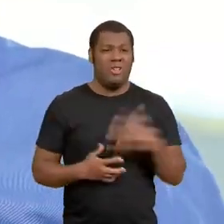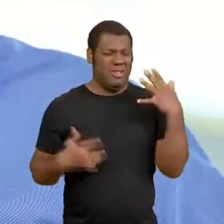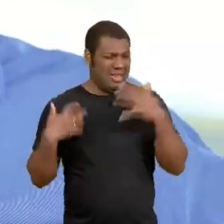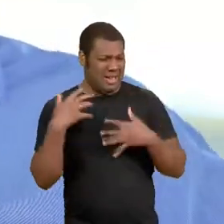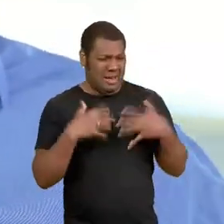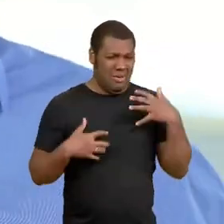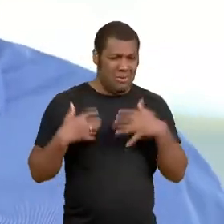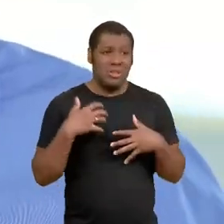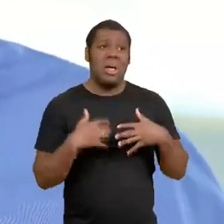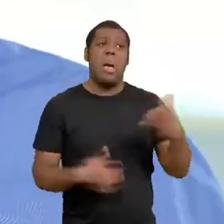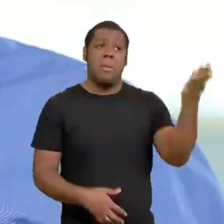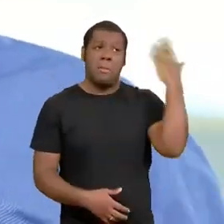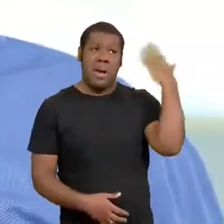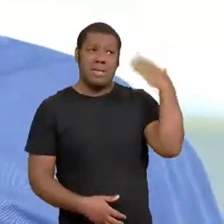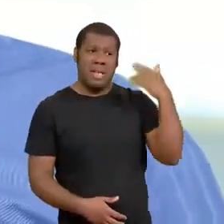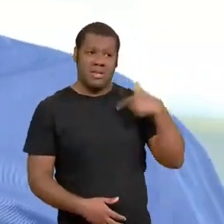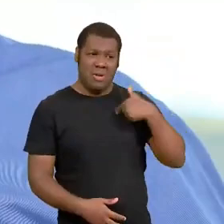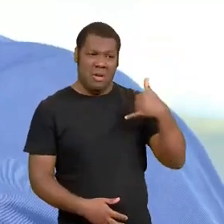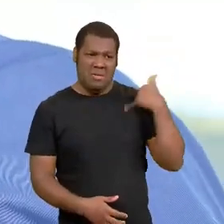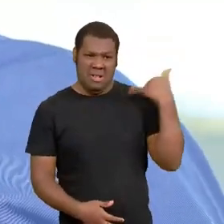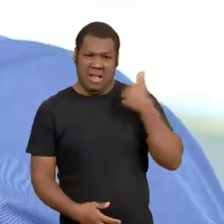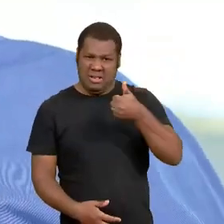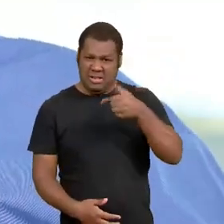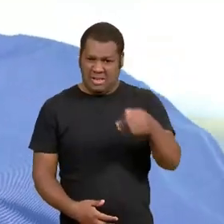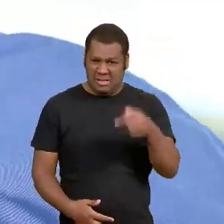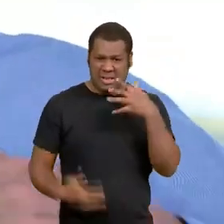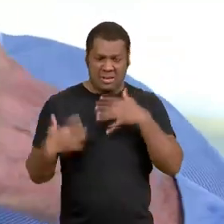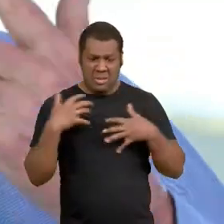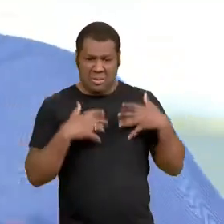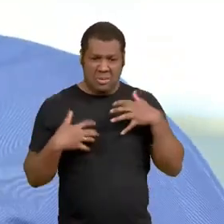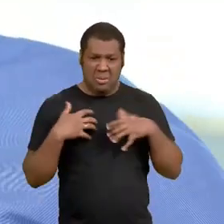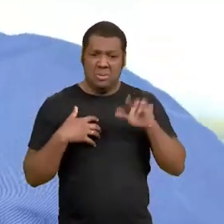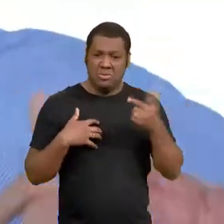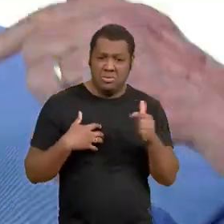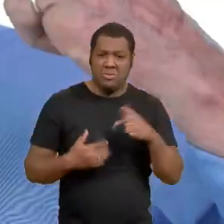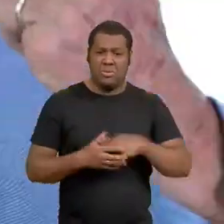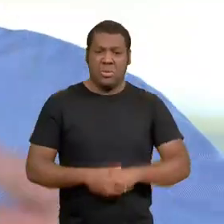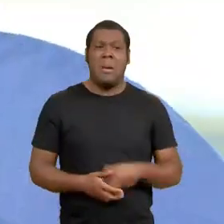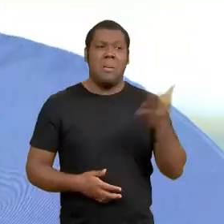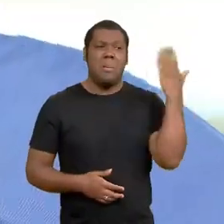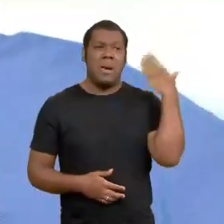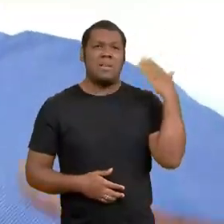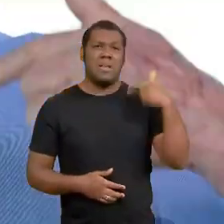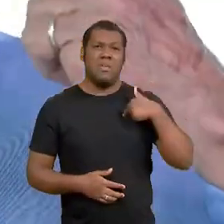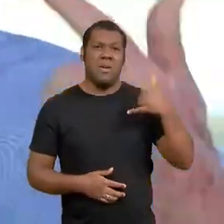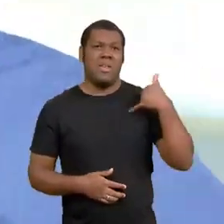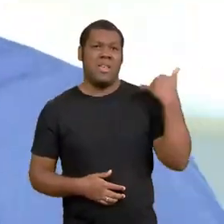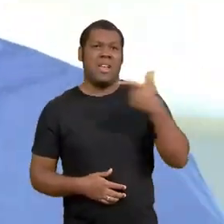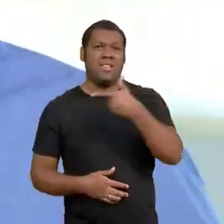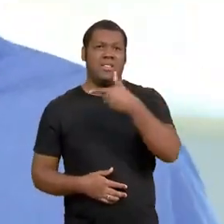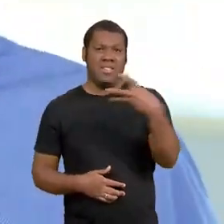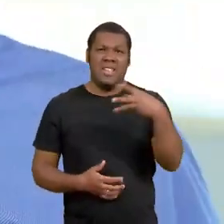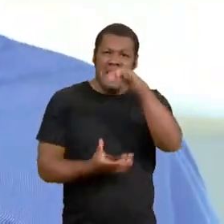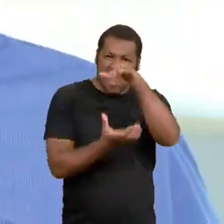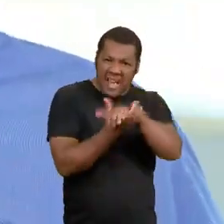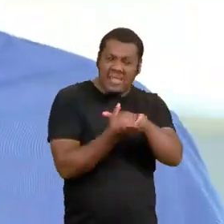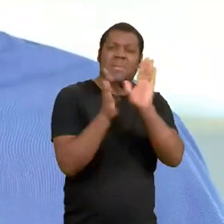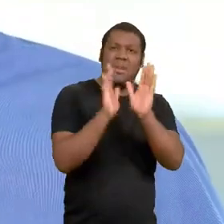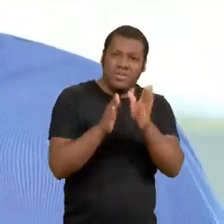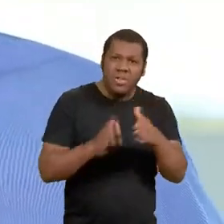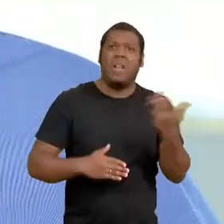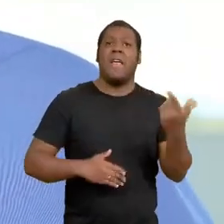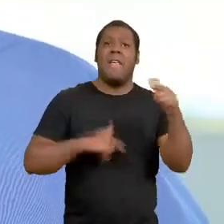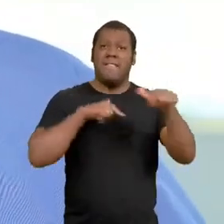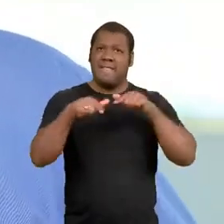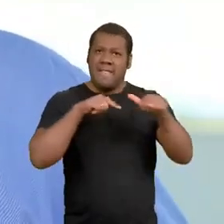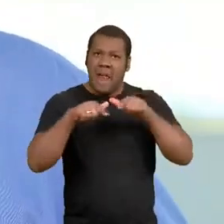anos, 20 anos, 25 anos. Eu, quando tinha 23 anos, já estava casado, já tinha profissão, já tinha emprego, já